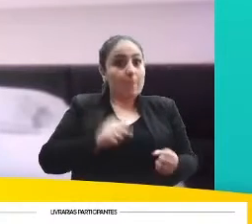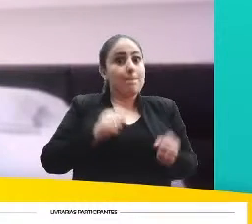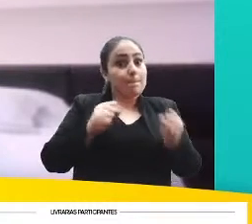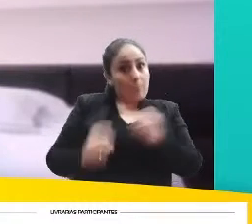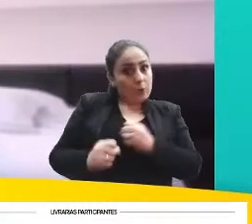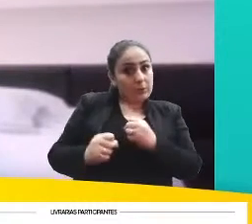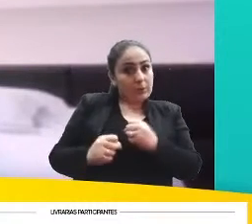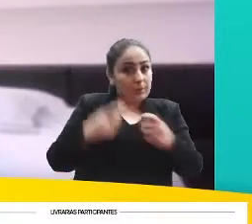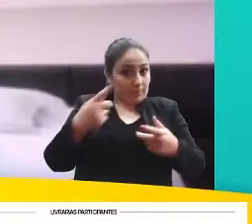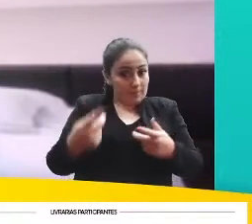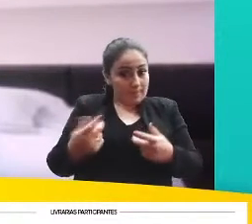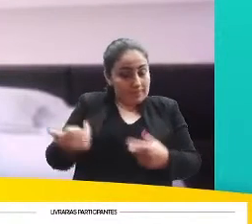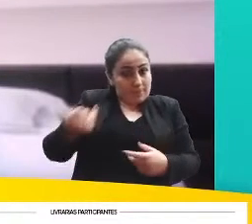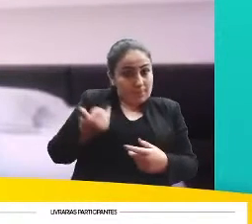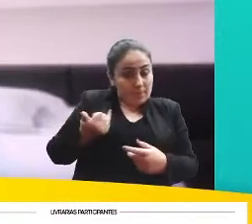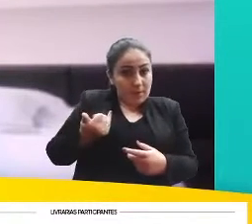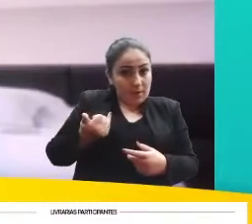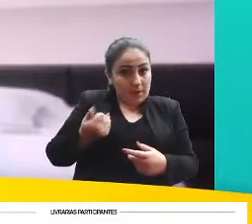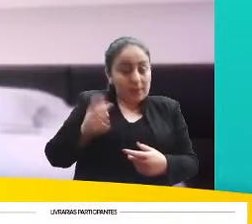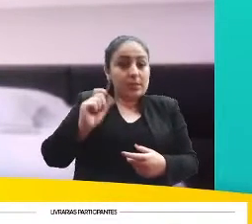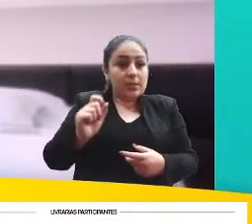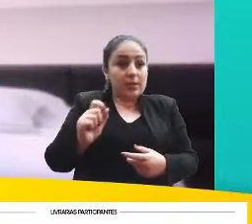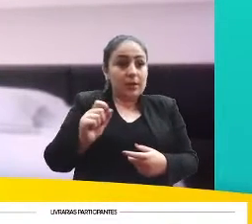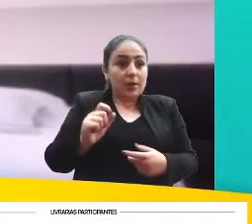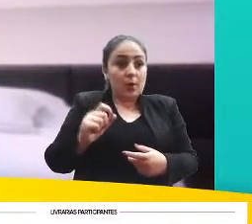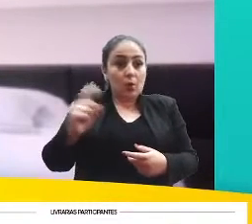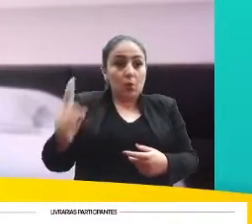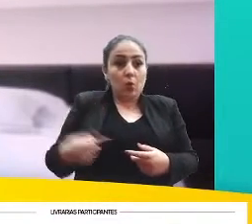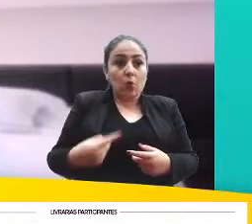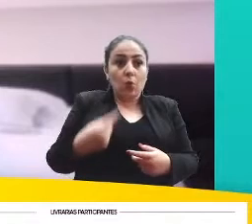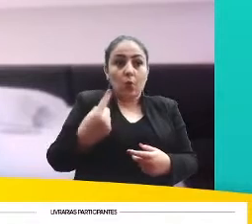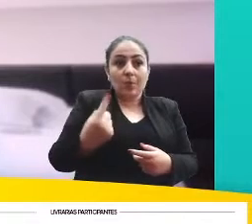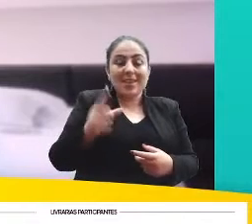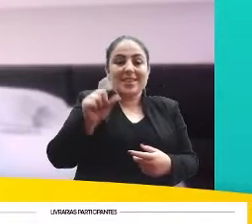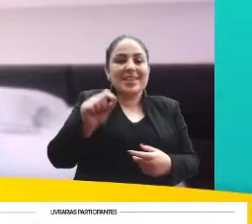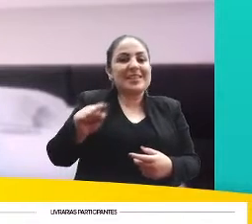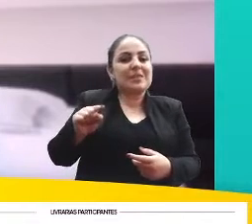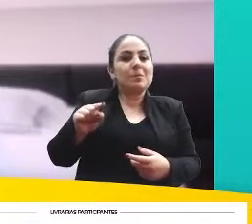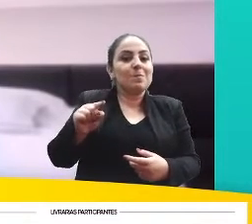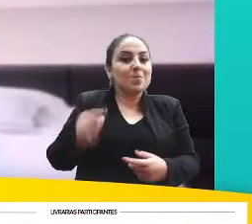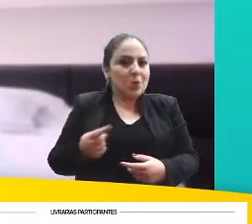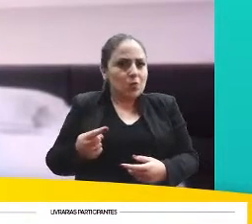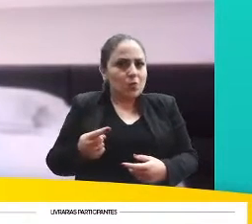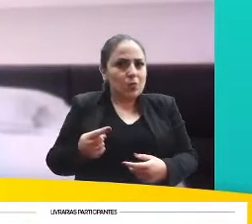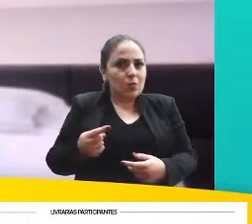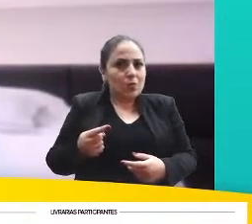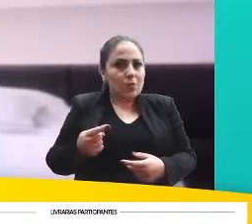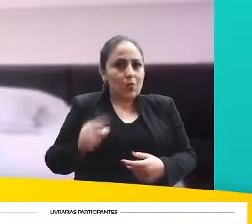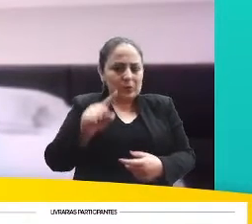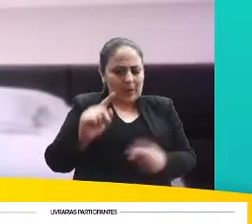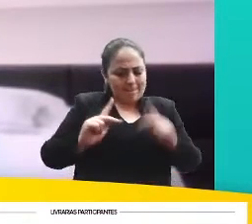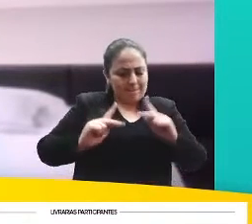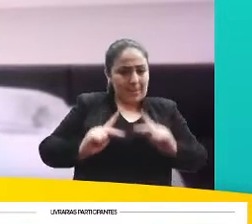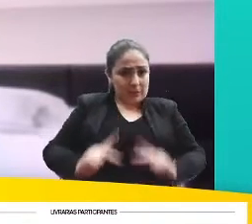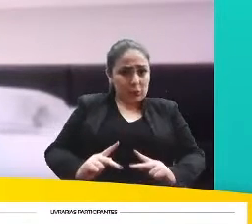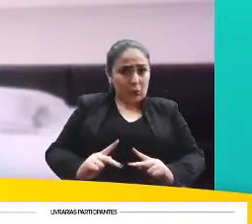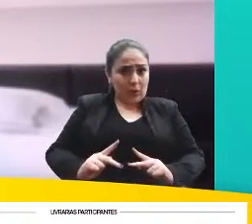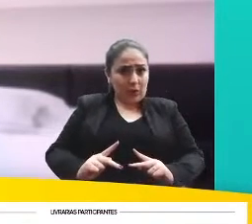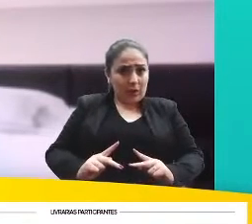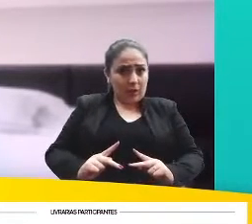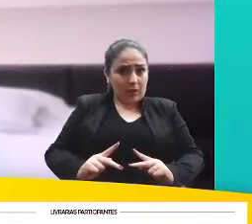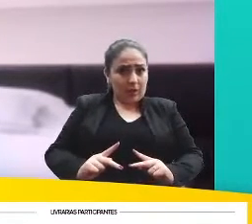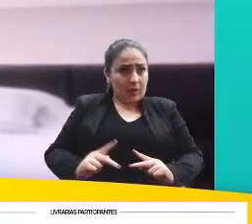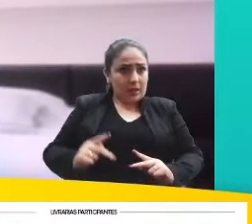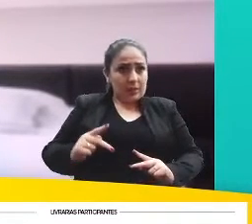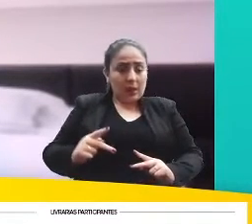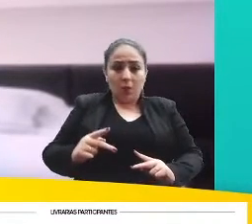me afirmar que 1 em 10 mil você não vai ser a pessoa que não vai